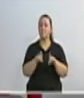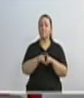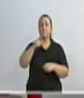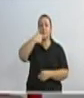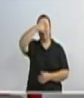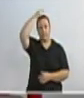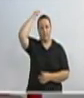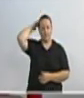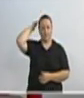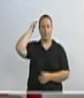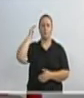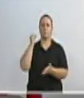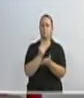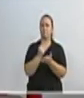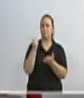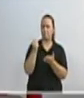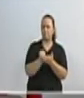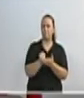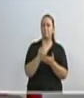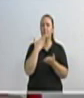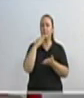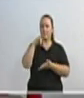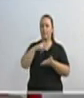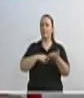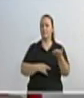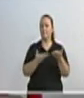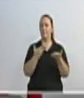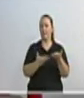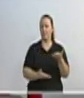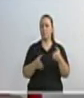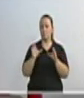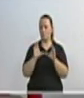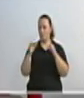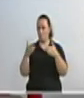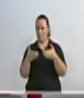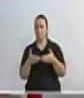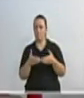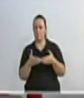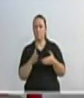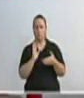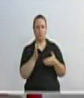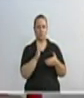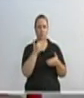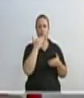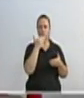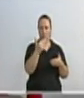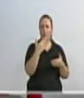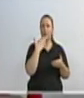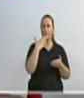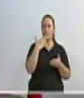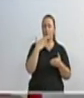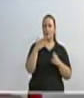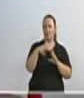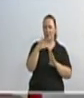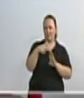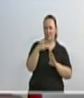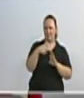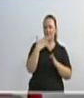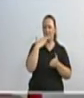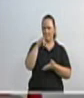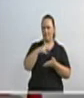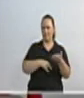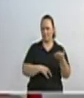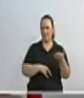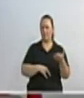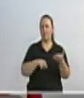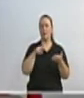o protocolo, o vereador Adriano do requerimento da comissão, fez, né? Fez o requerimento, ele fez um protocolo de uma